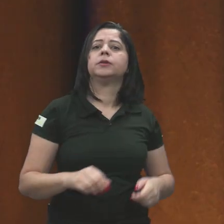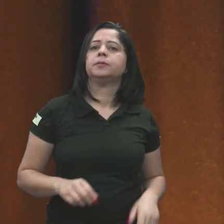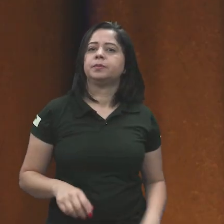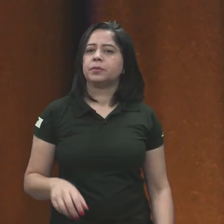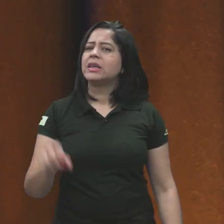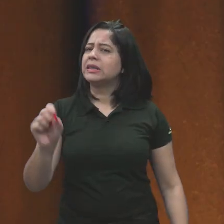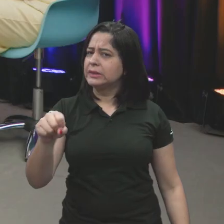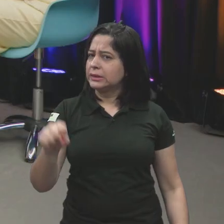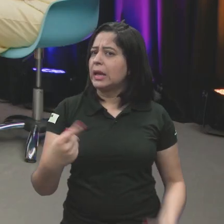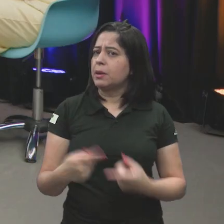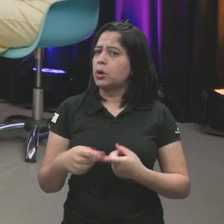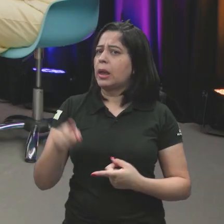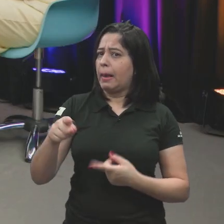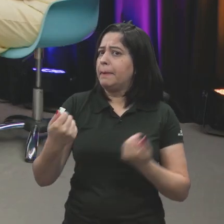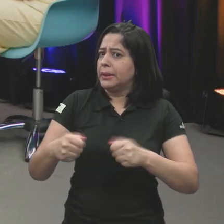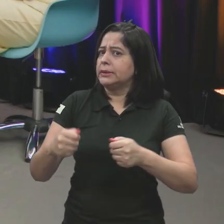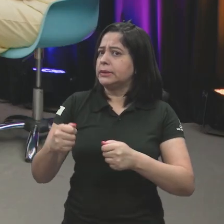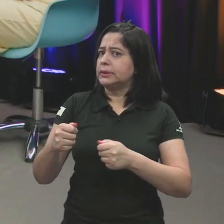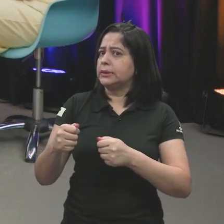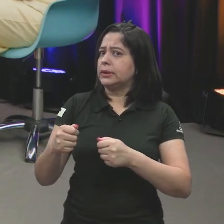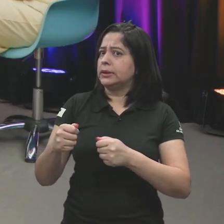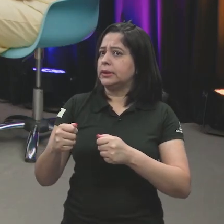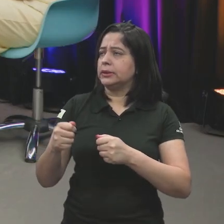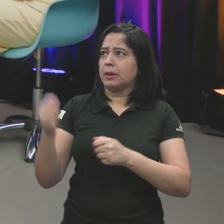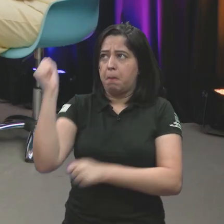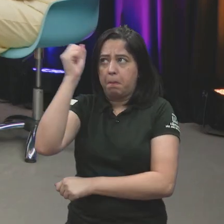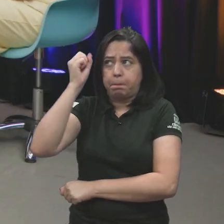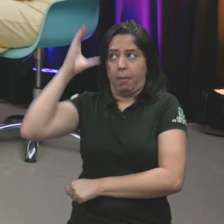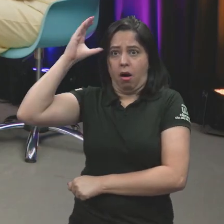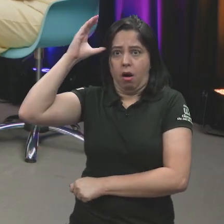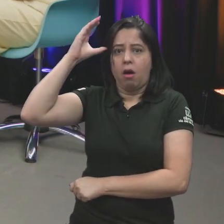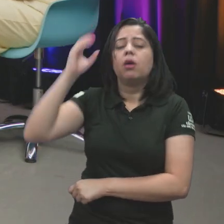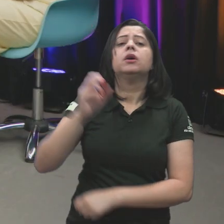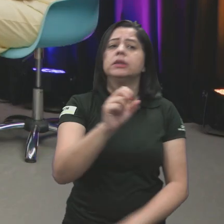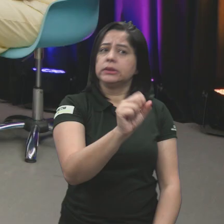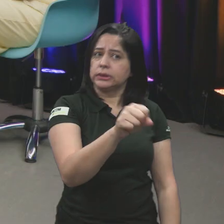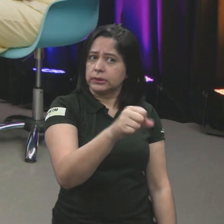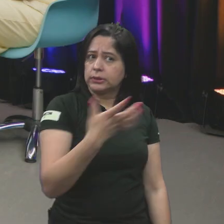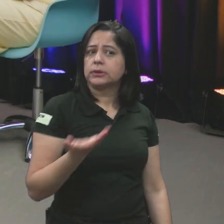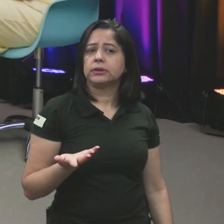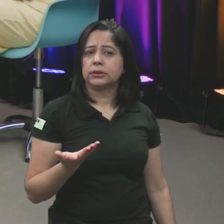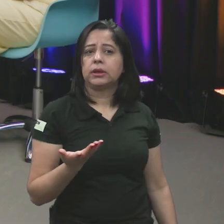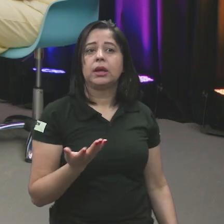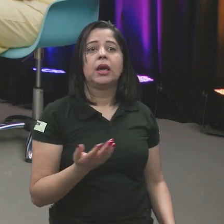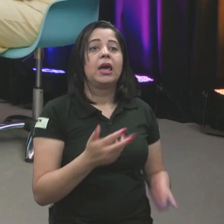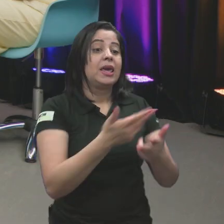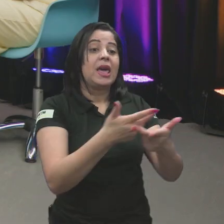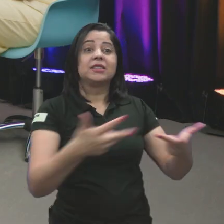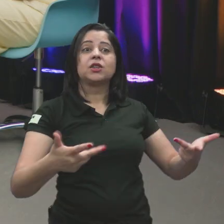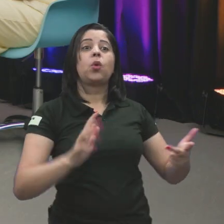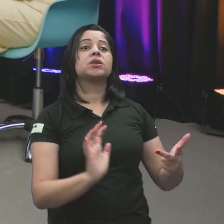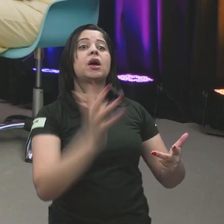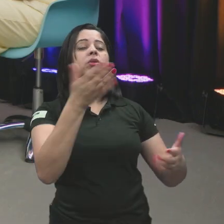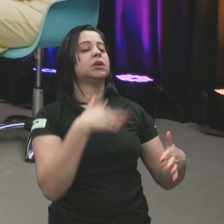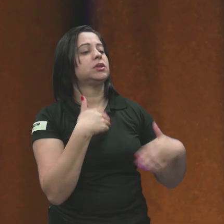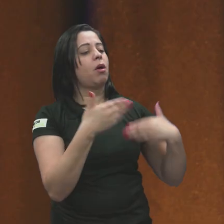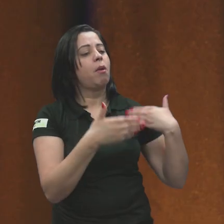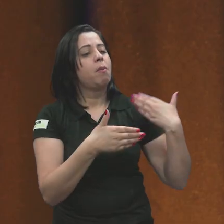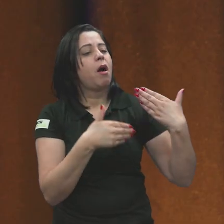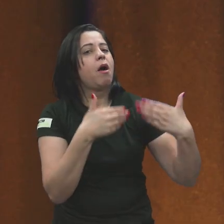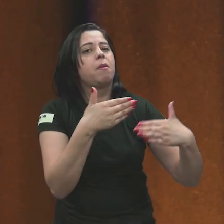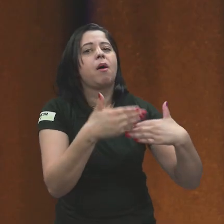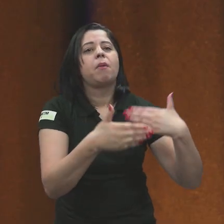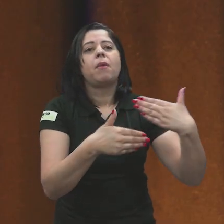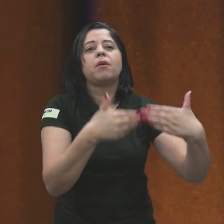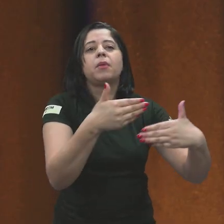pública. Até para que você estivesse mais preparado para as próximas oportunidades, sim, né? E as coisas foram acontecendo e foi